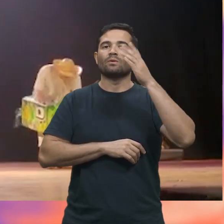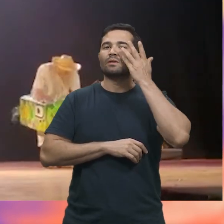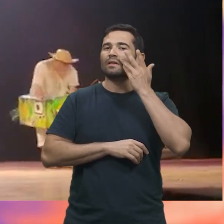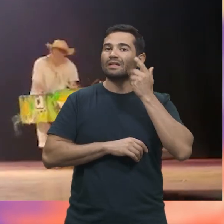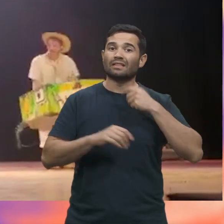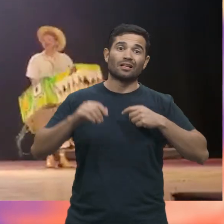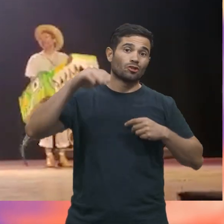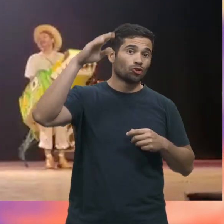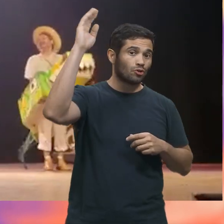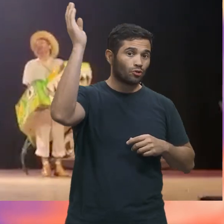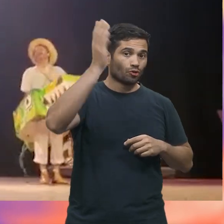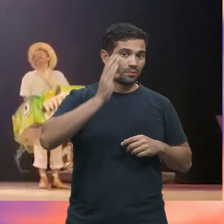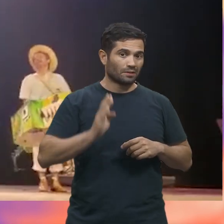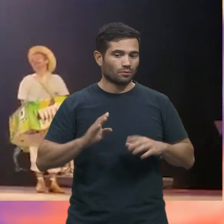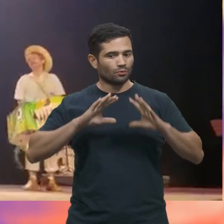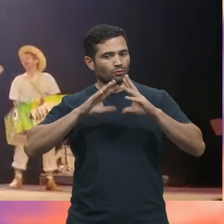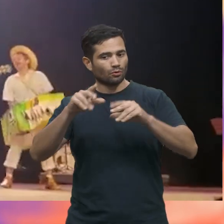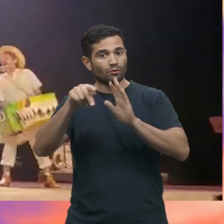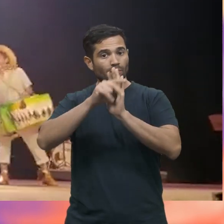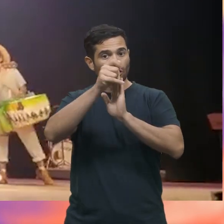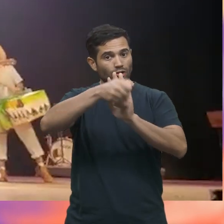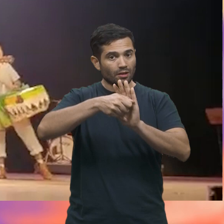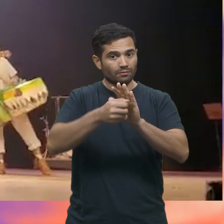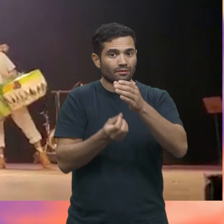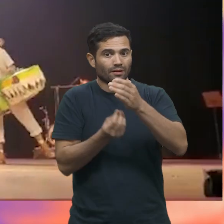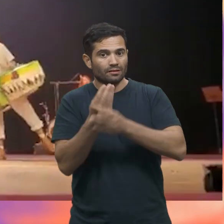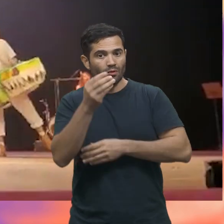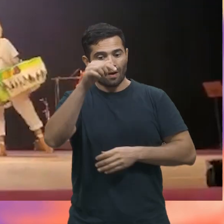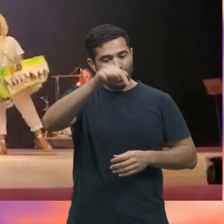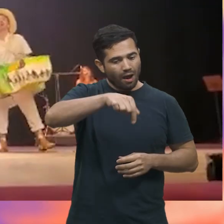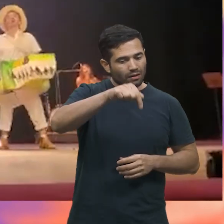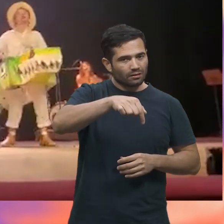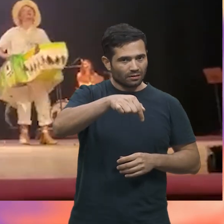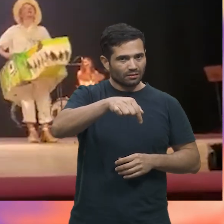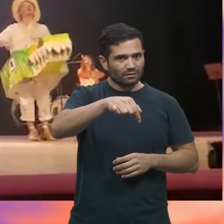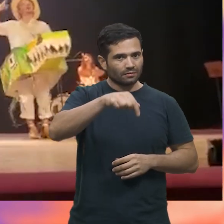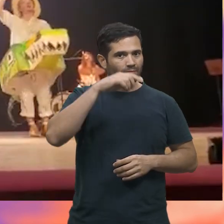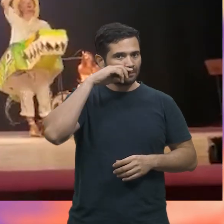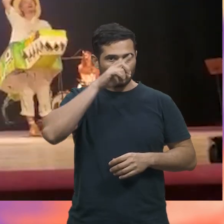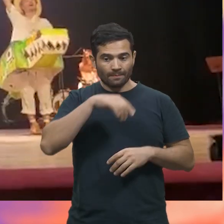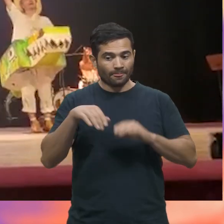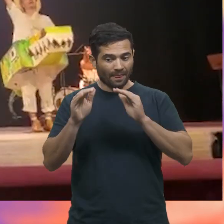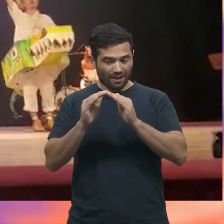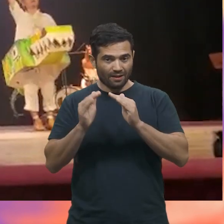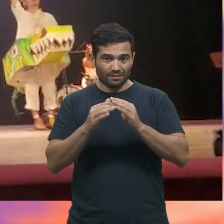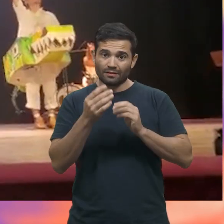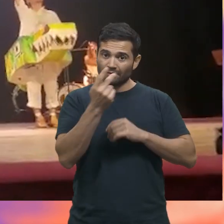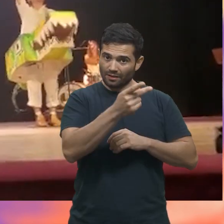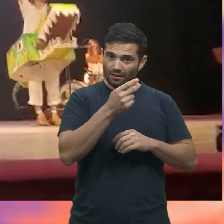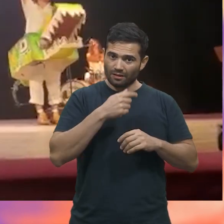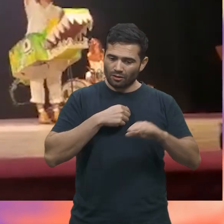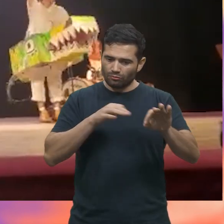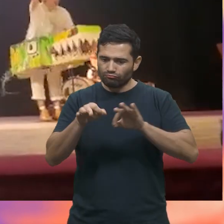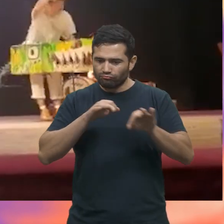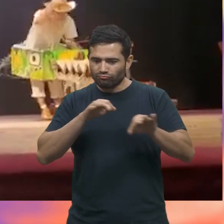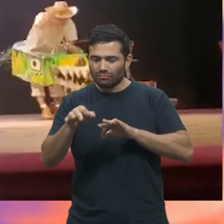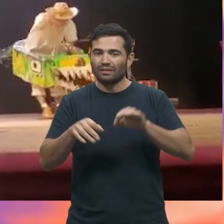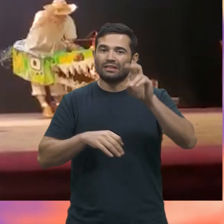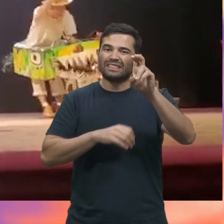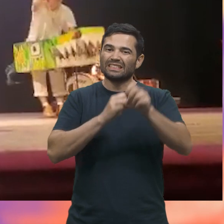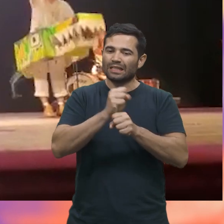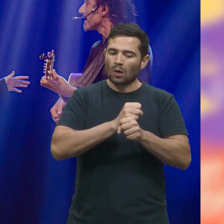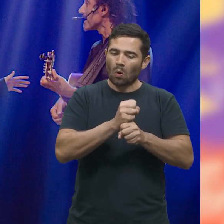pelo Brasil inteiro. E é um projeto que nasce aqui, né? Nasce ali na casa do Manuel. Passei 5 anos